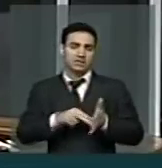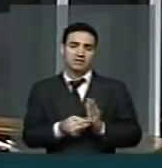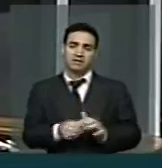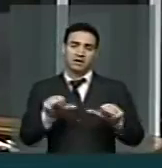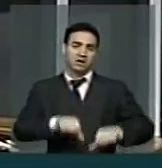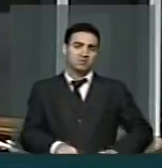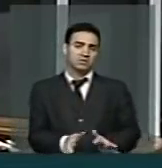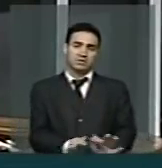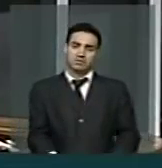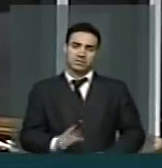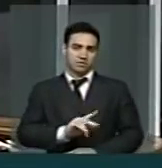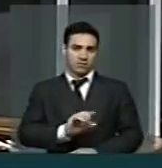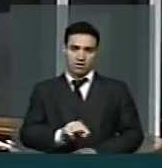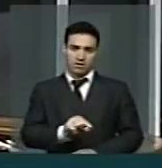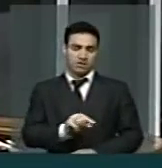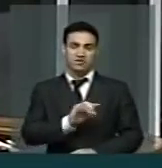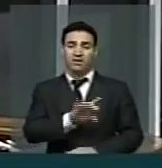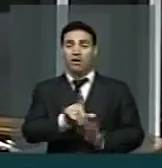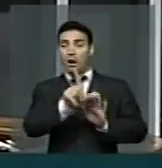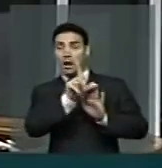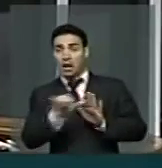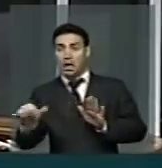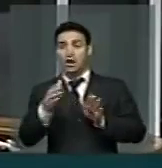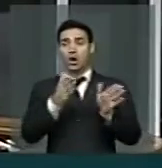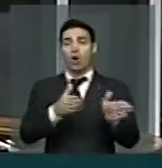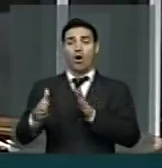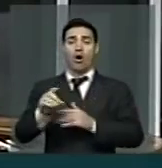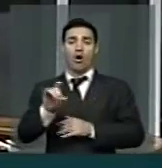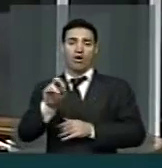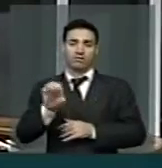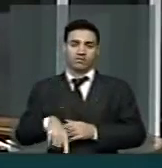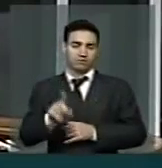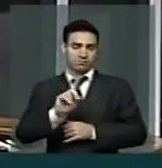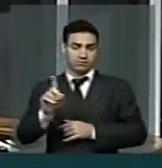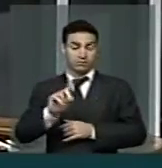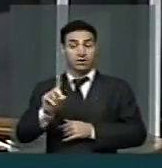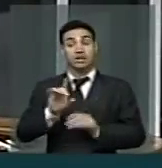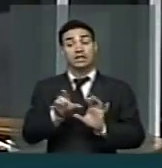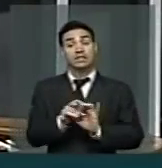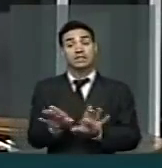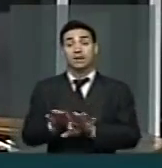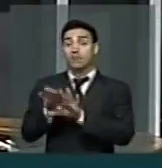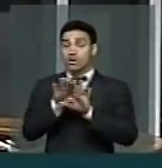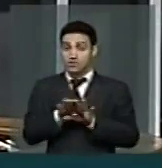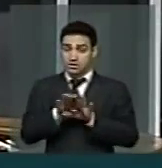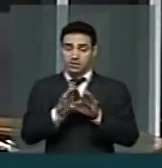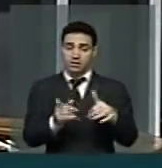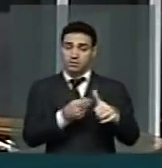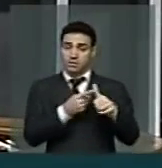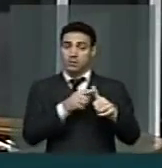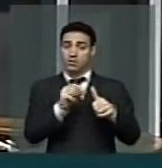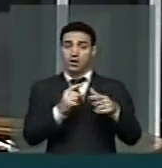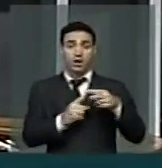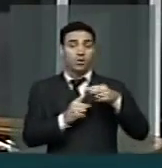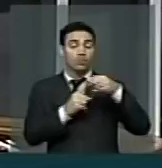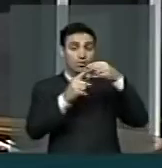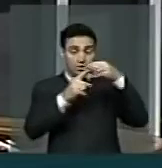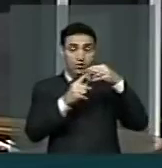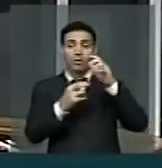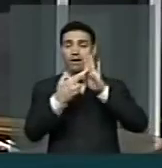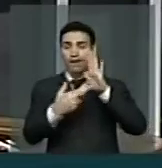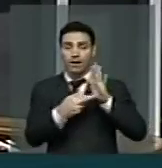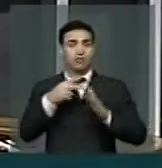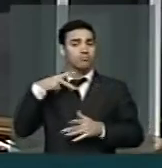é o regime da lei e da ordem apenas. A democracia é, em primeiro lugar, o único regime político